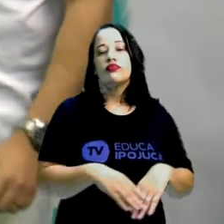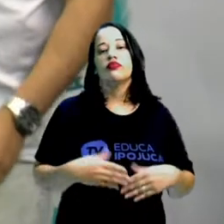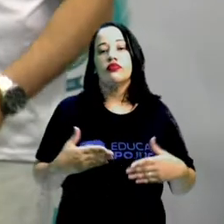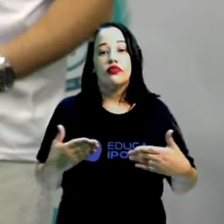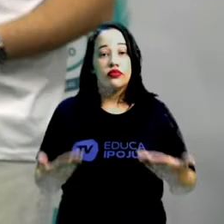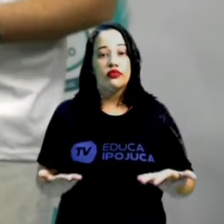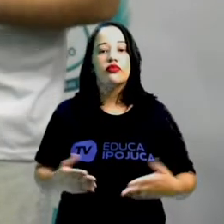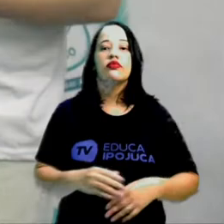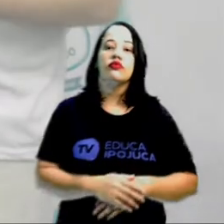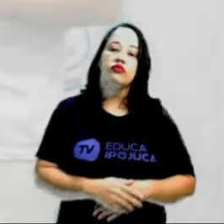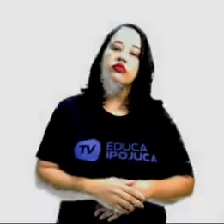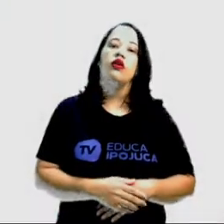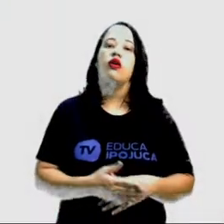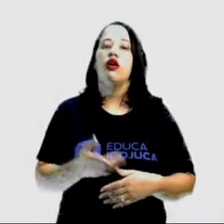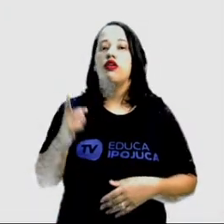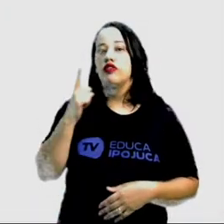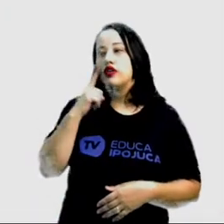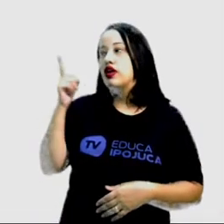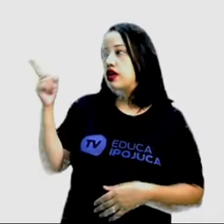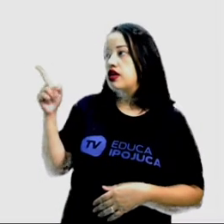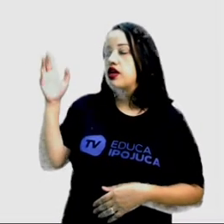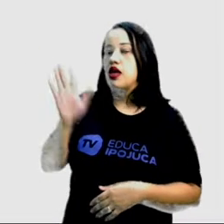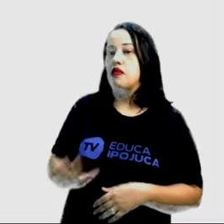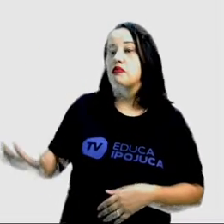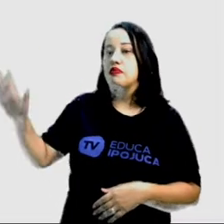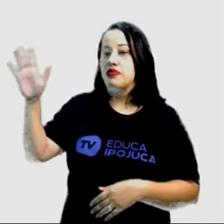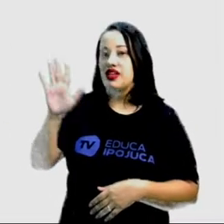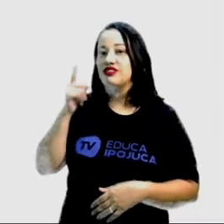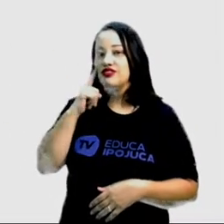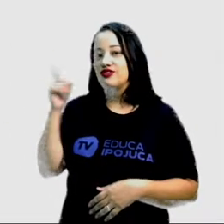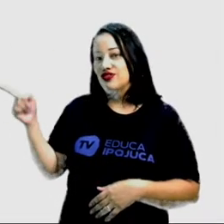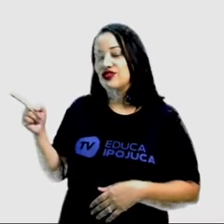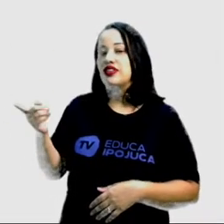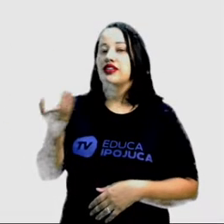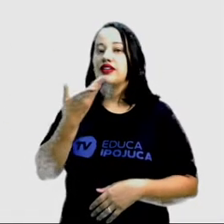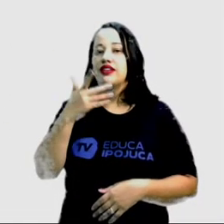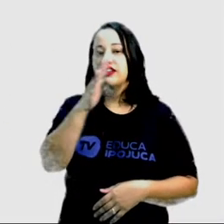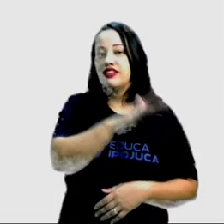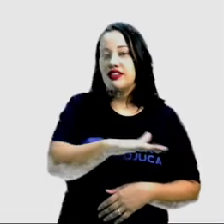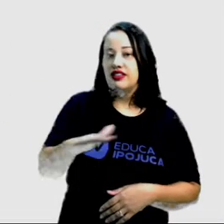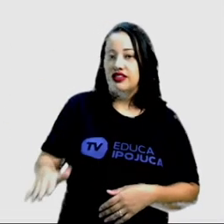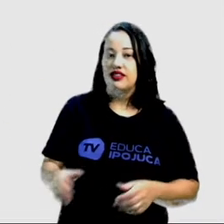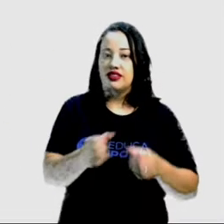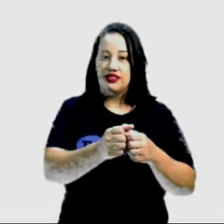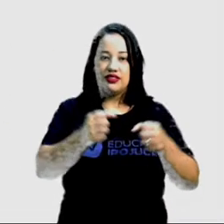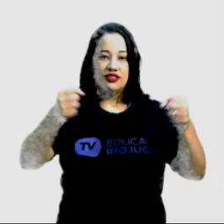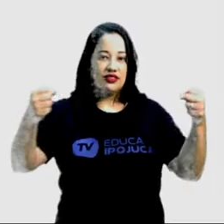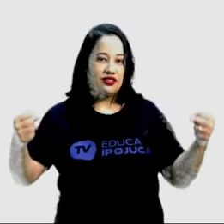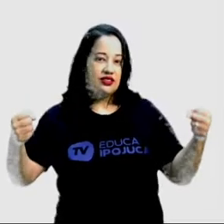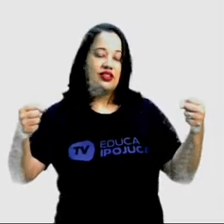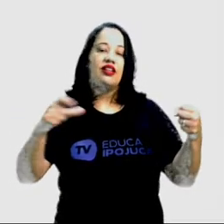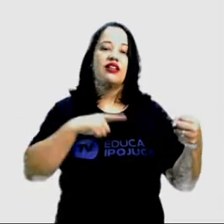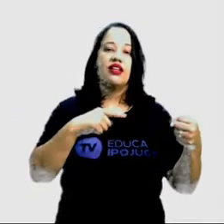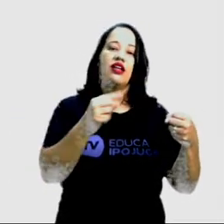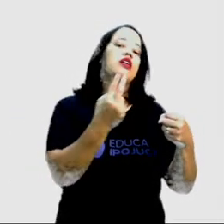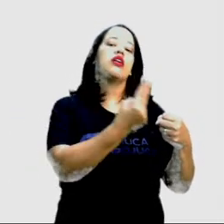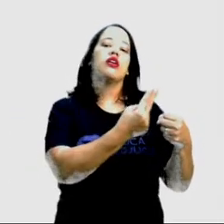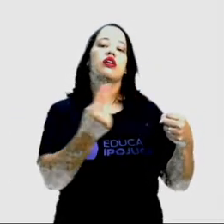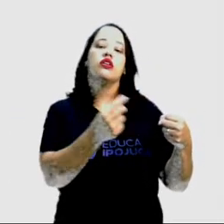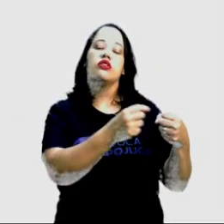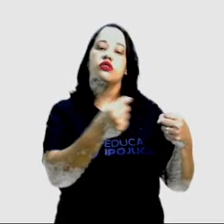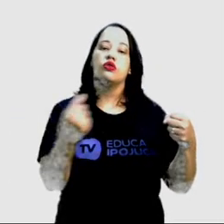aqui uma uma imagem né espírito de crise justamente e as Crianças segurando um cartaz Onde tem escrito